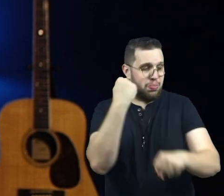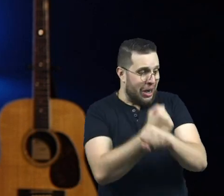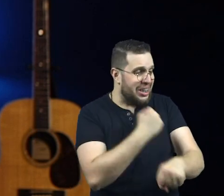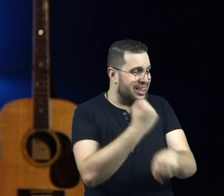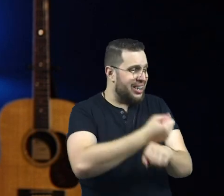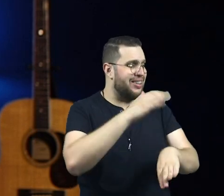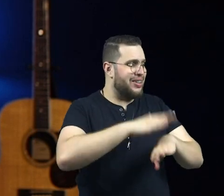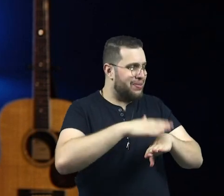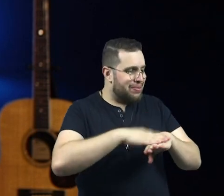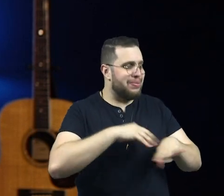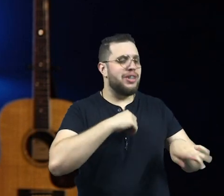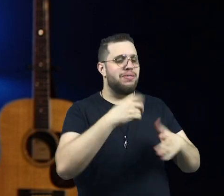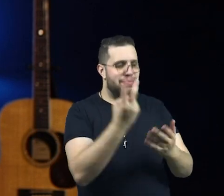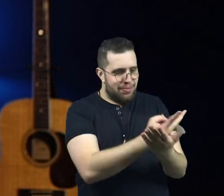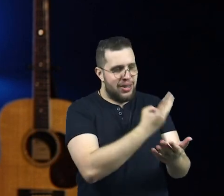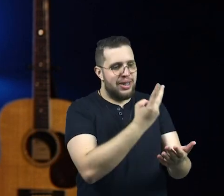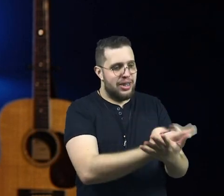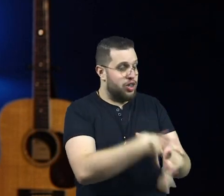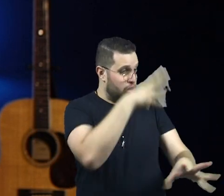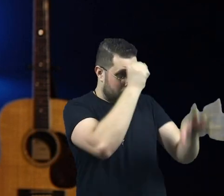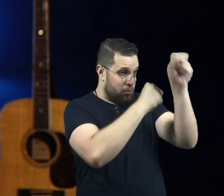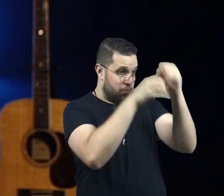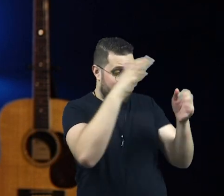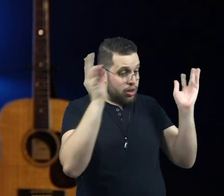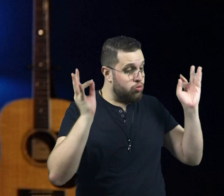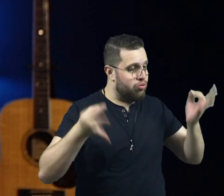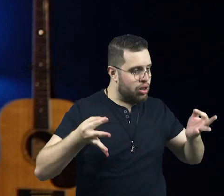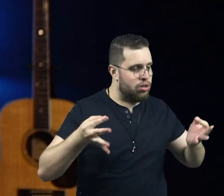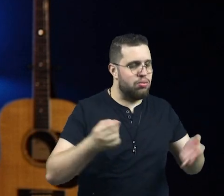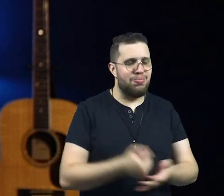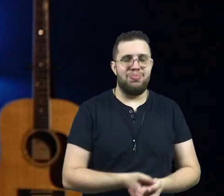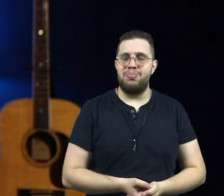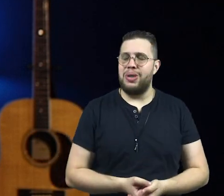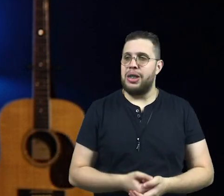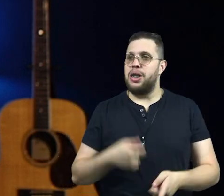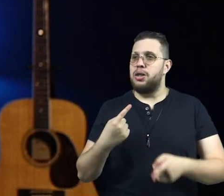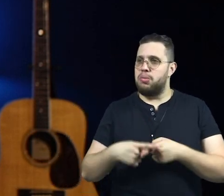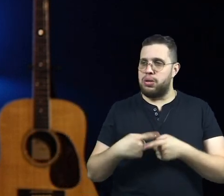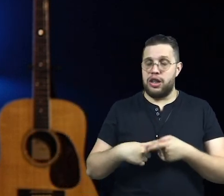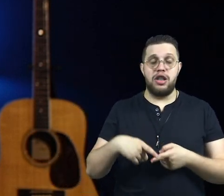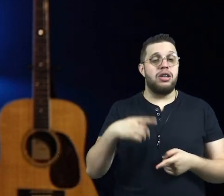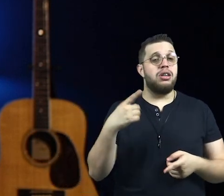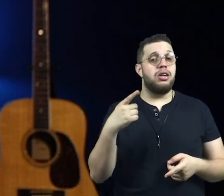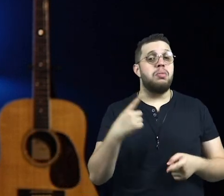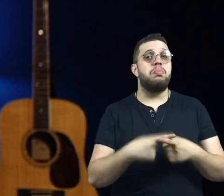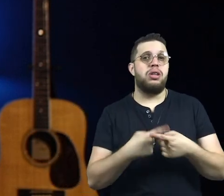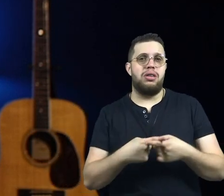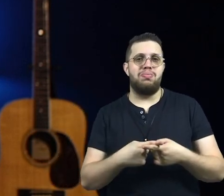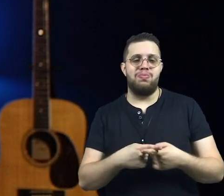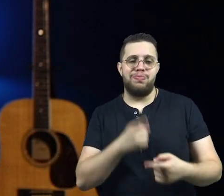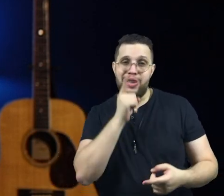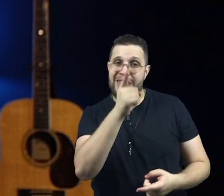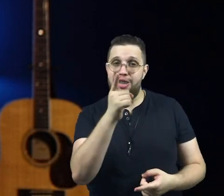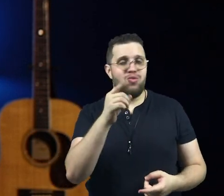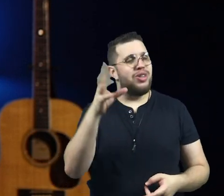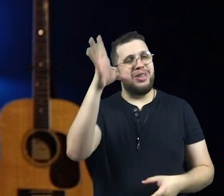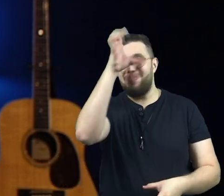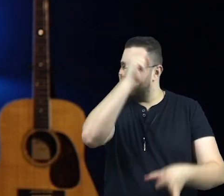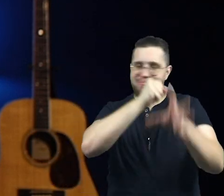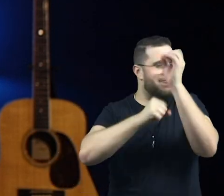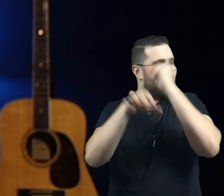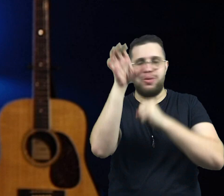aprendeu a bater o martelo. E aí você sempre se machuca no mesmo lugar. Por quê? Porque você não aprendeu ainda a